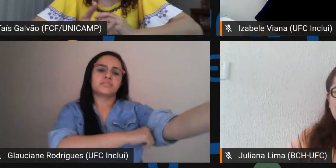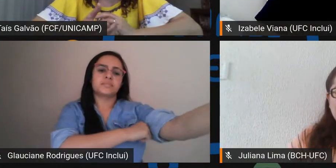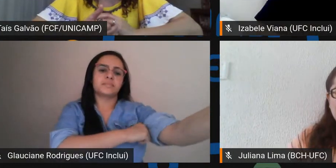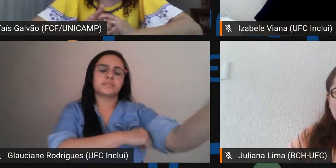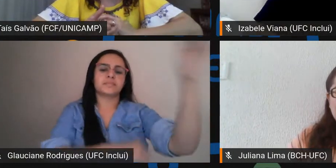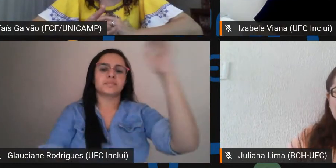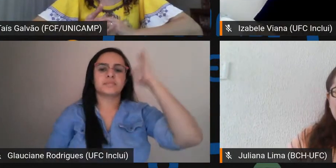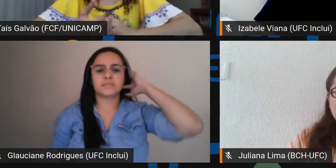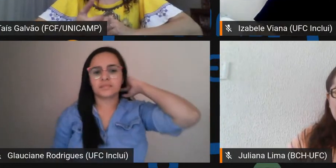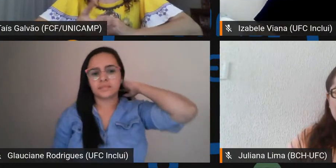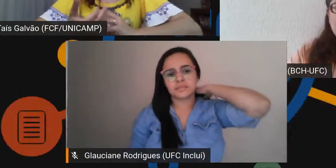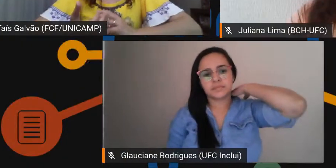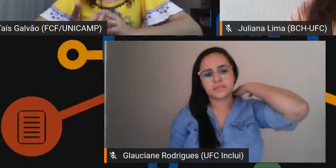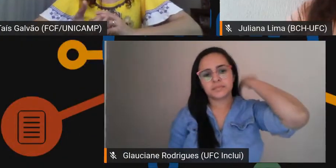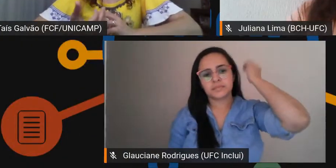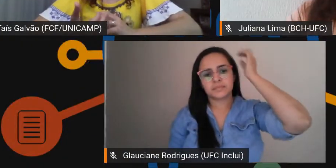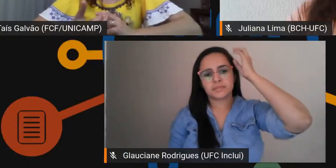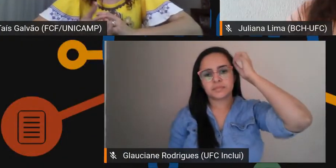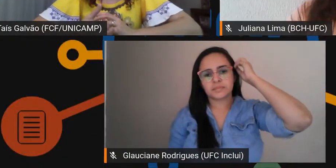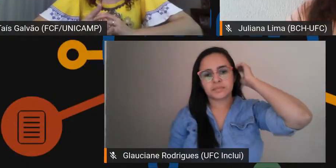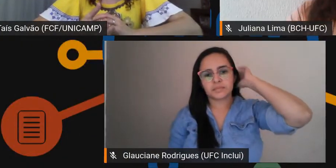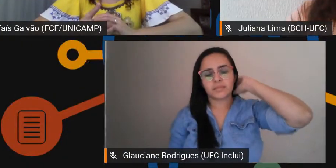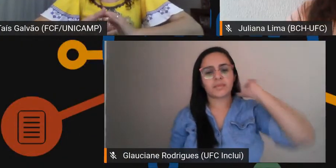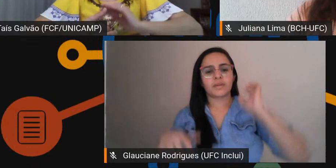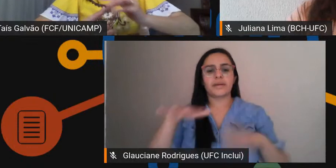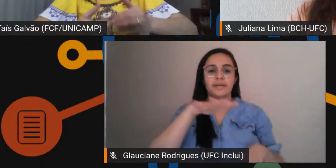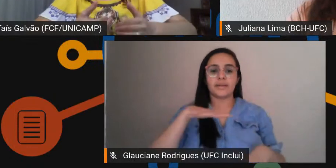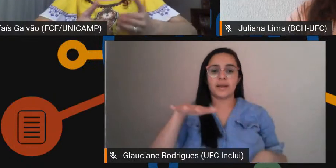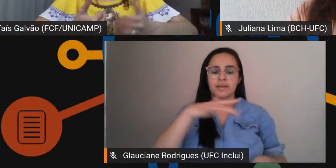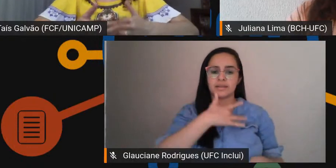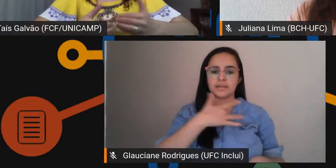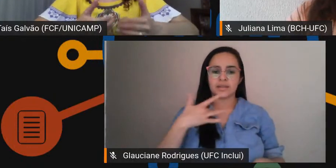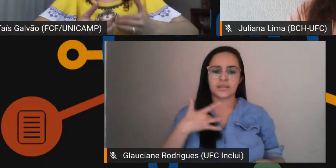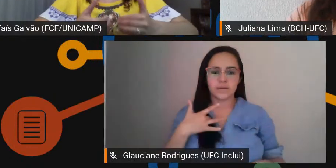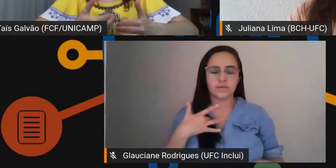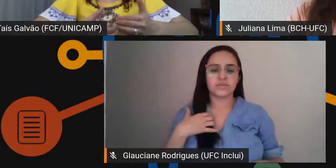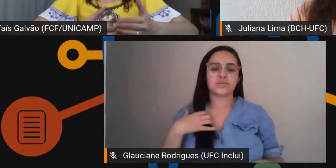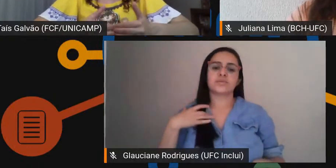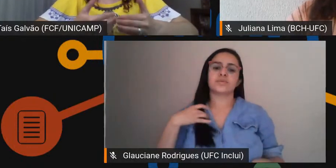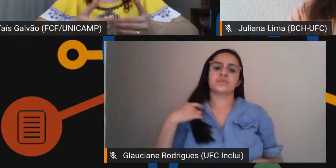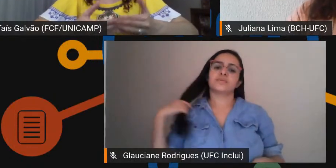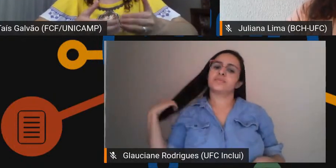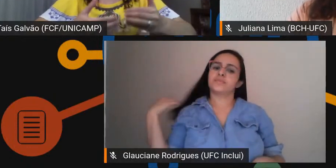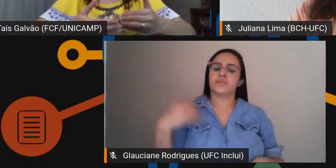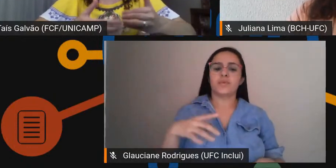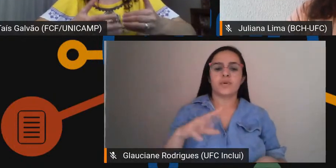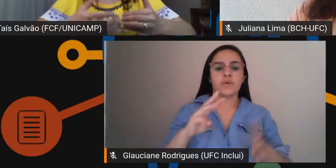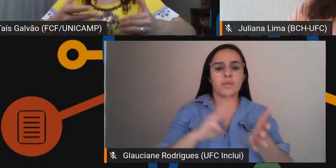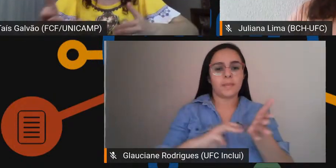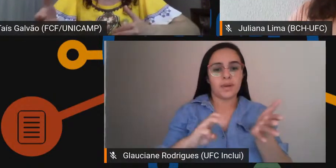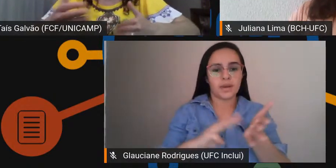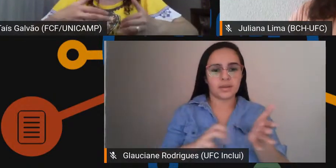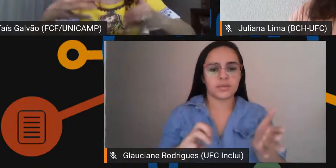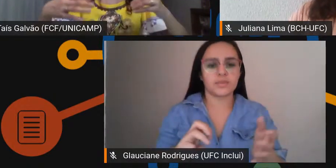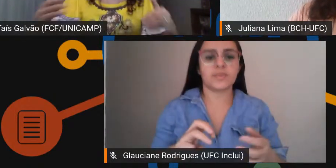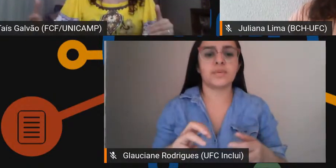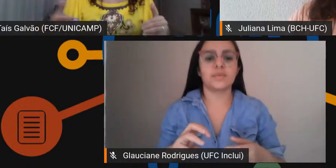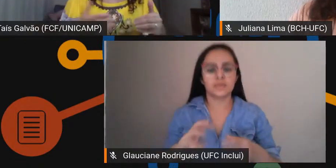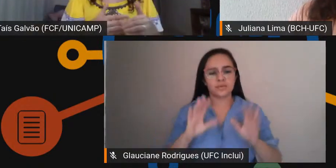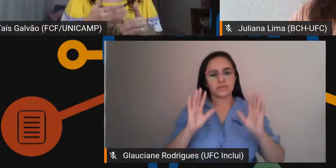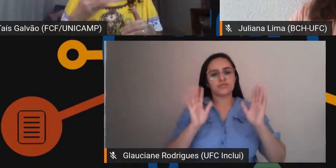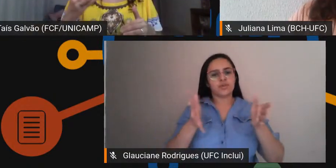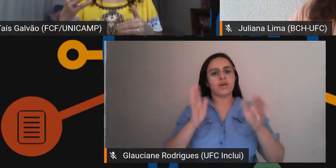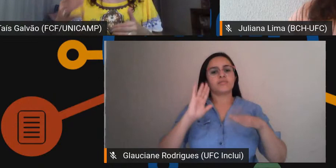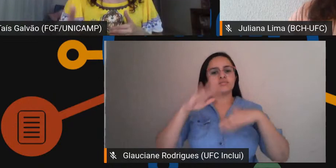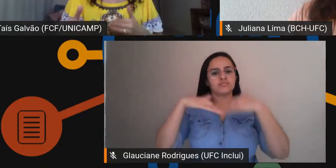revisão sistemática, na área da saúde, os métodos geralmente estão mais avançados em